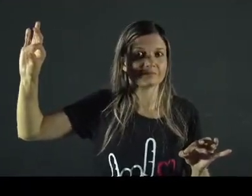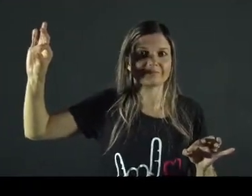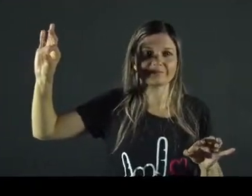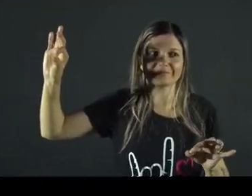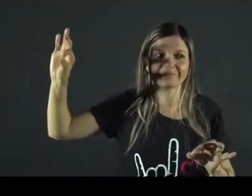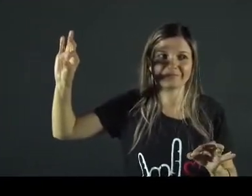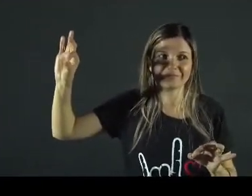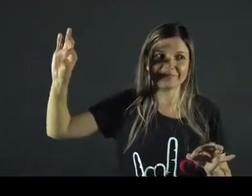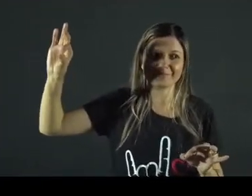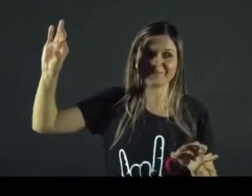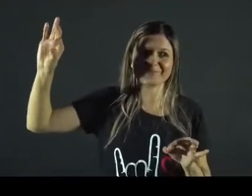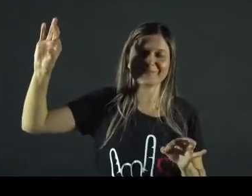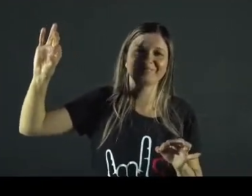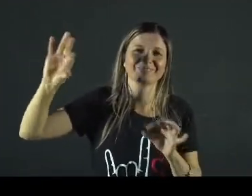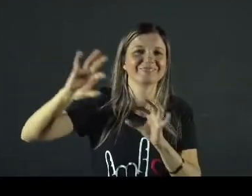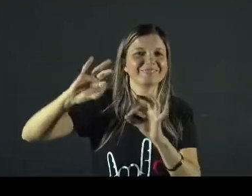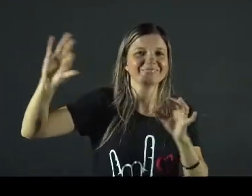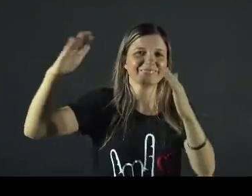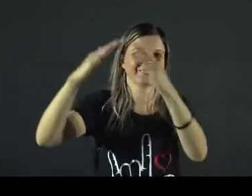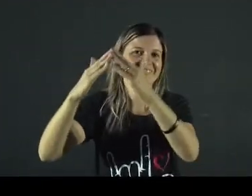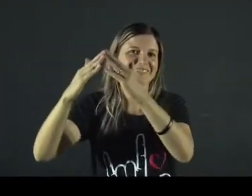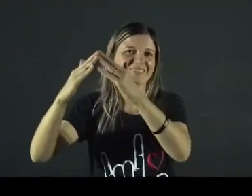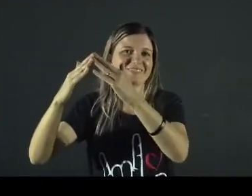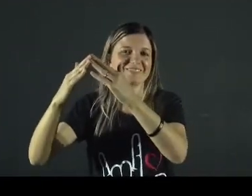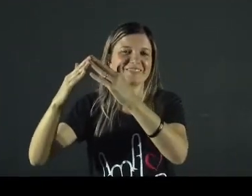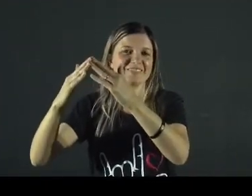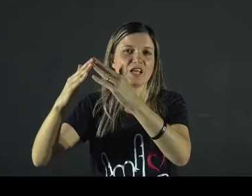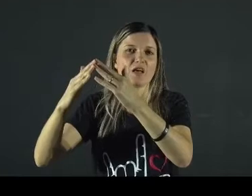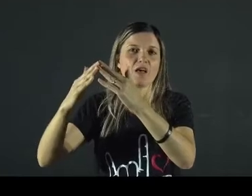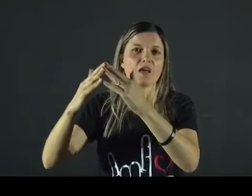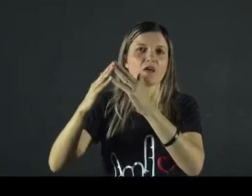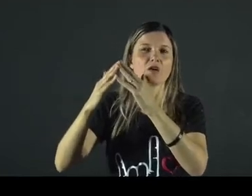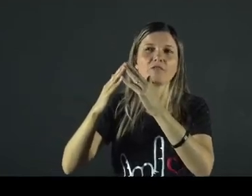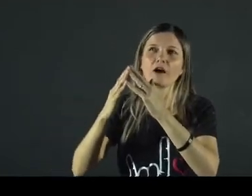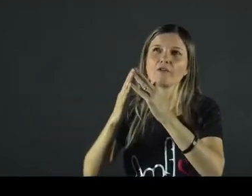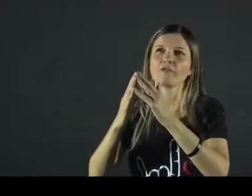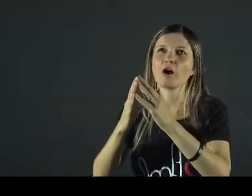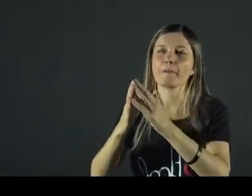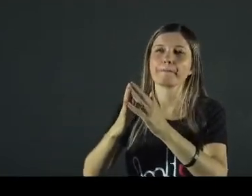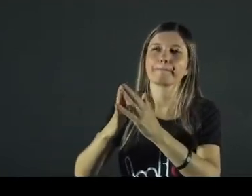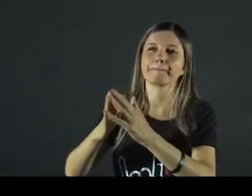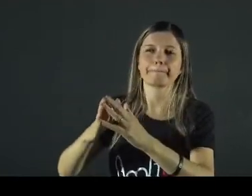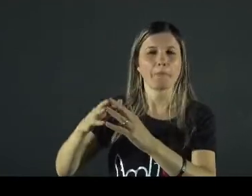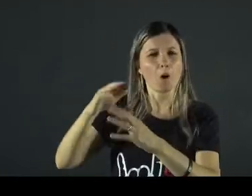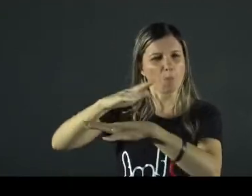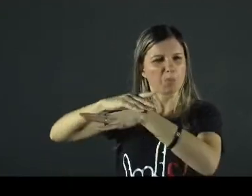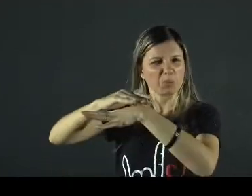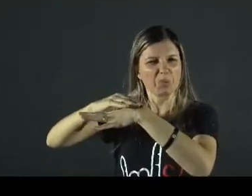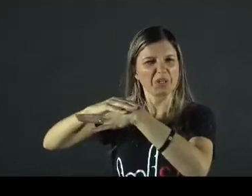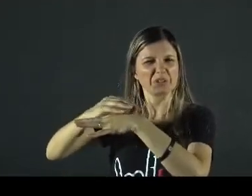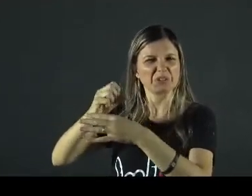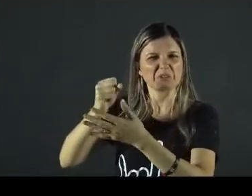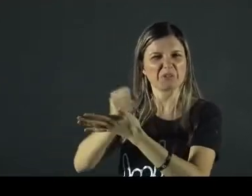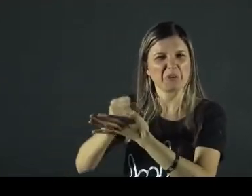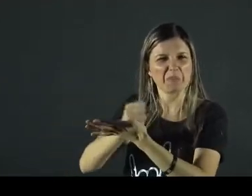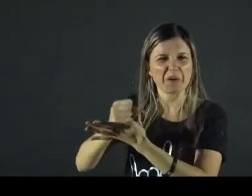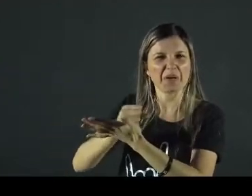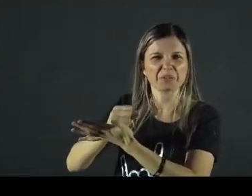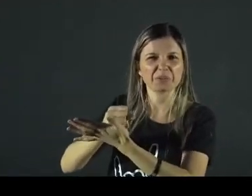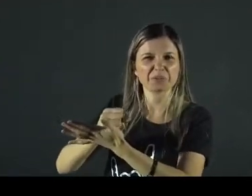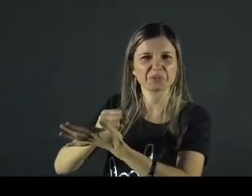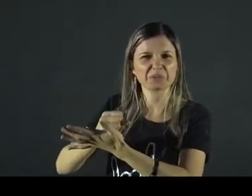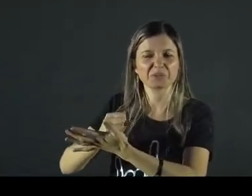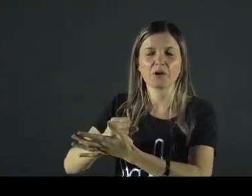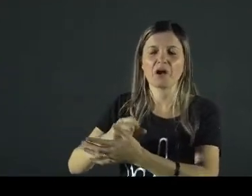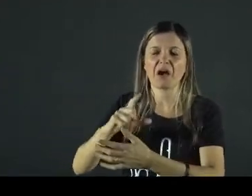E distante de casa eu levava soro para diálise, para as pessoas doentes. E aconteceu